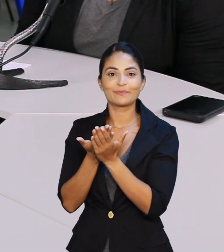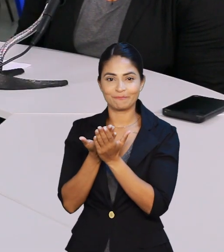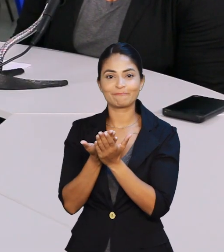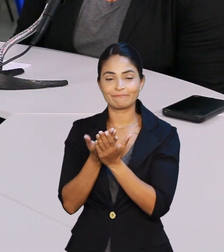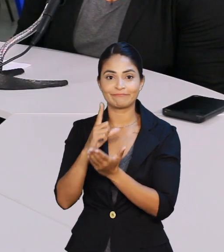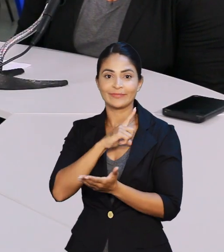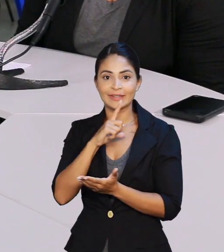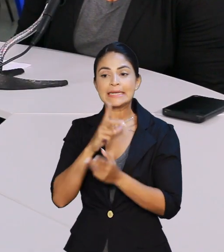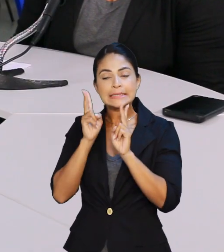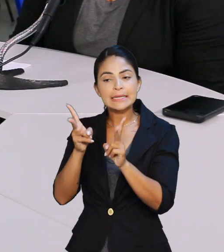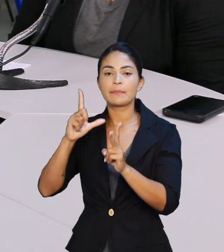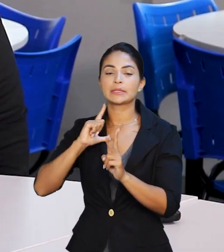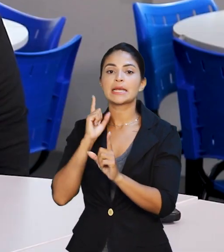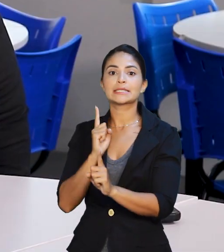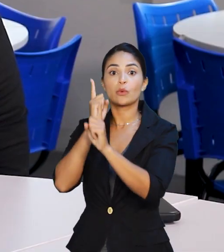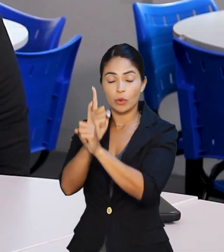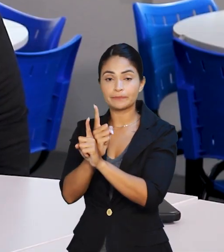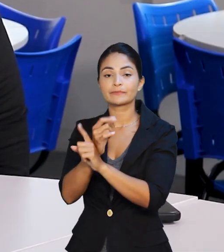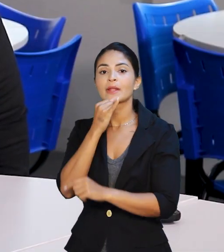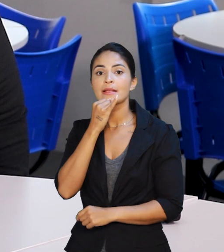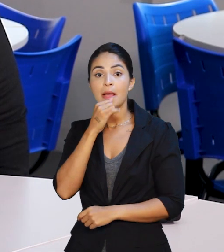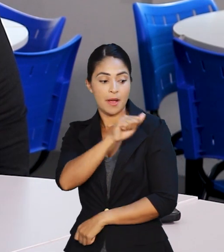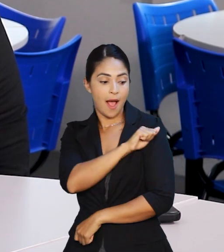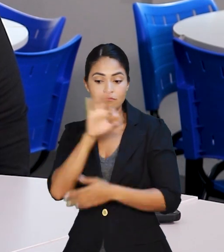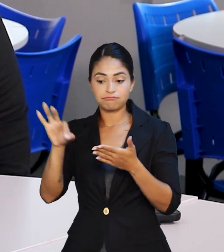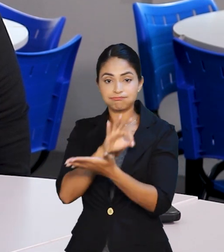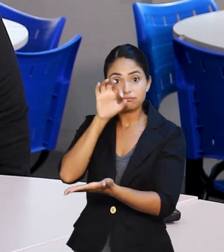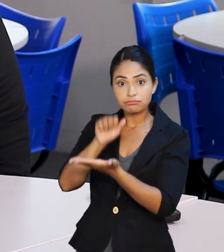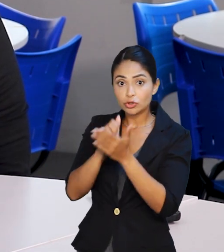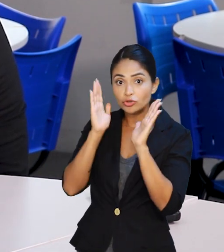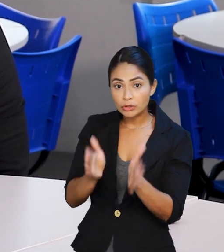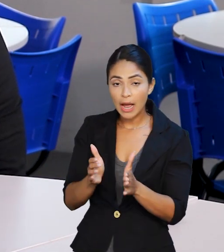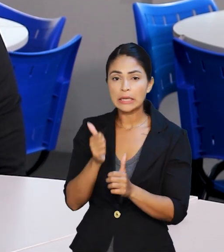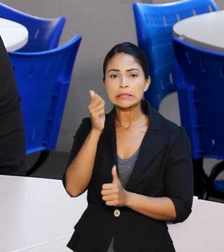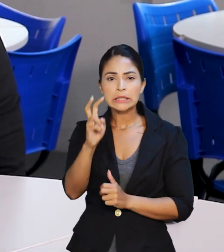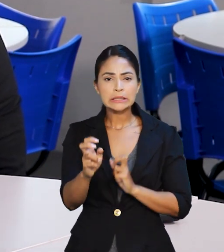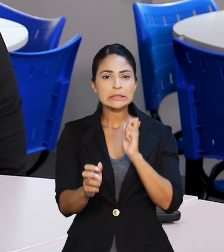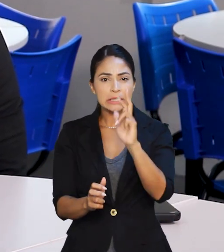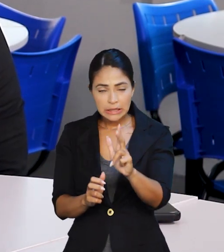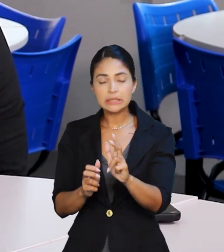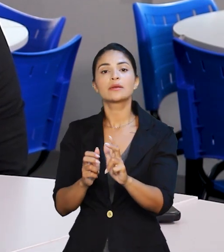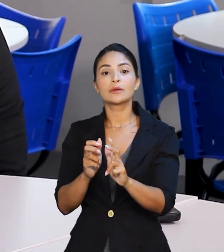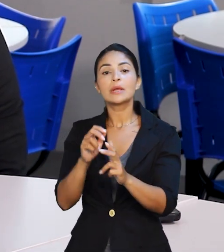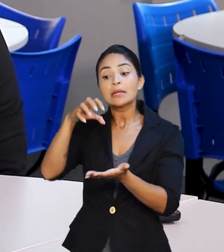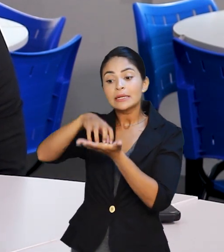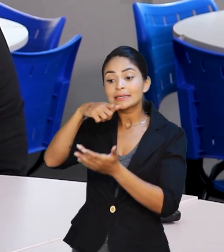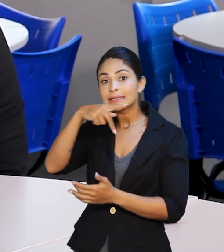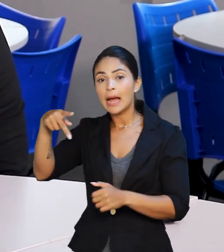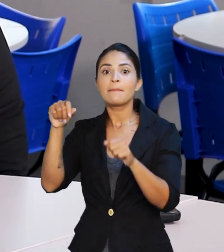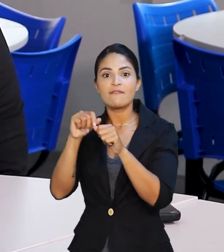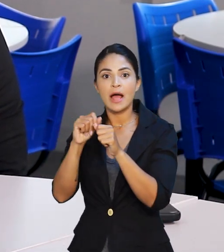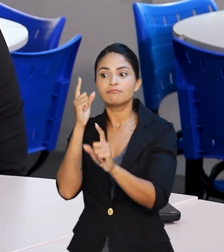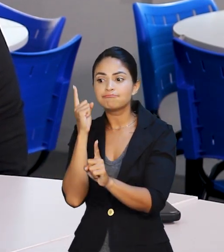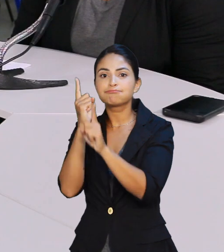faz sempre esse encontro. Então, o aluno se matriculou, a cada 15 dias, o NAP faz esse encontro com todos os